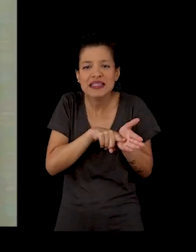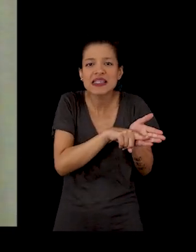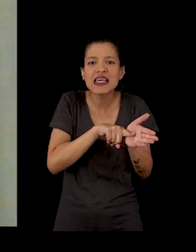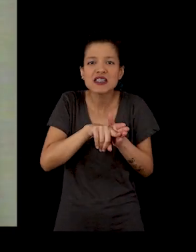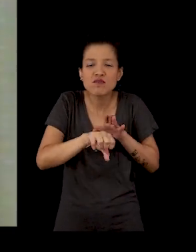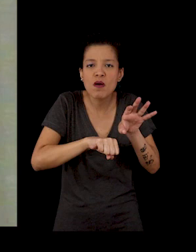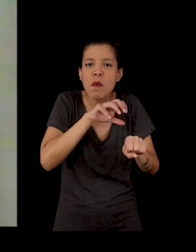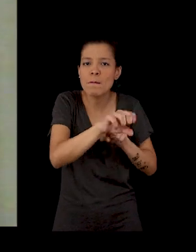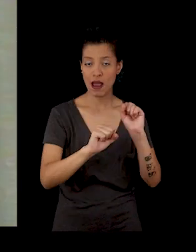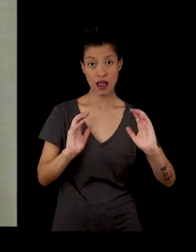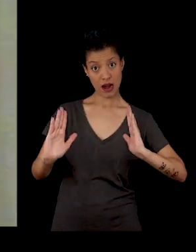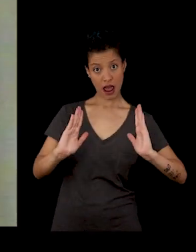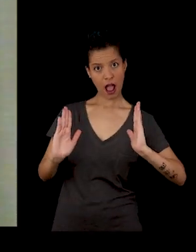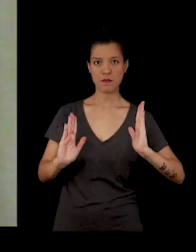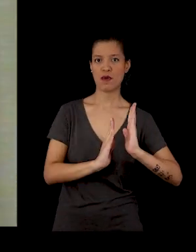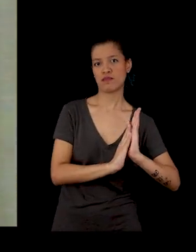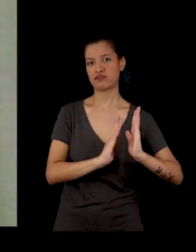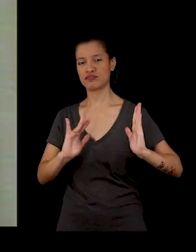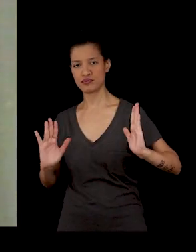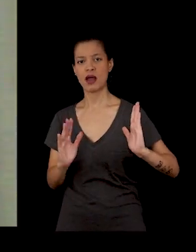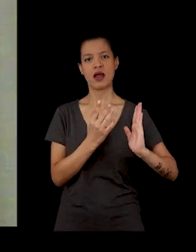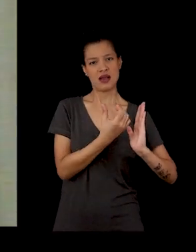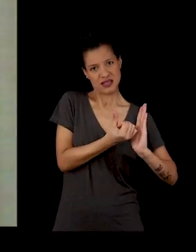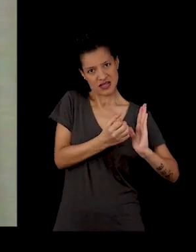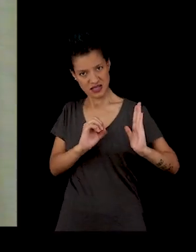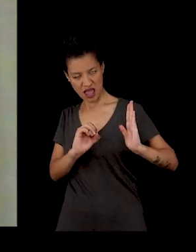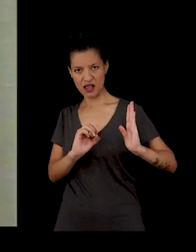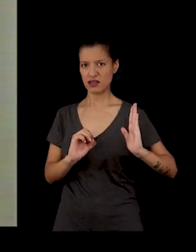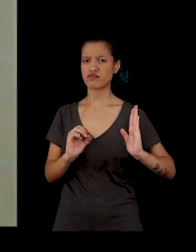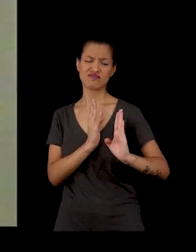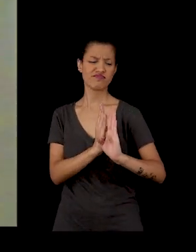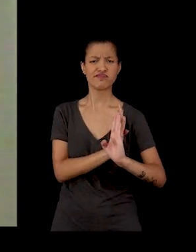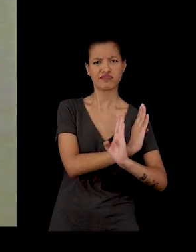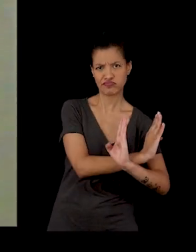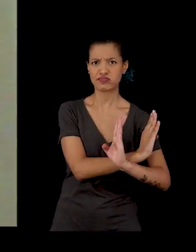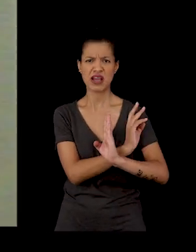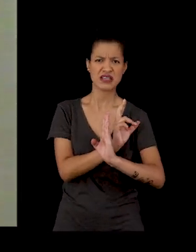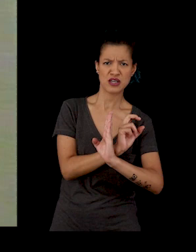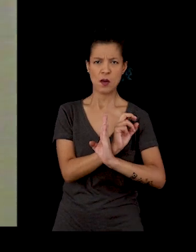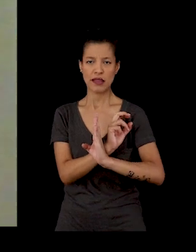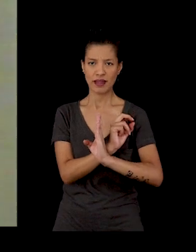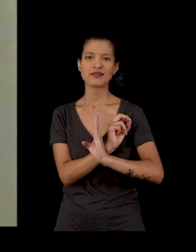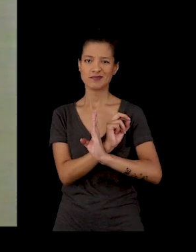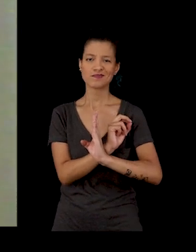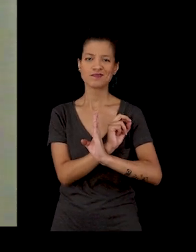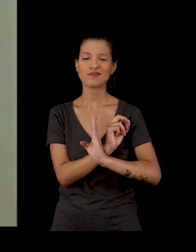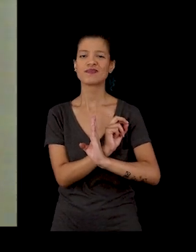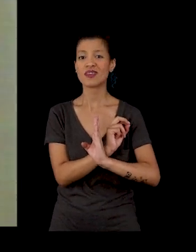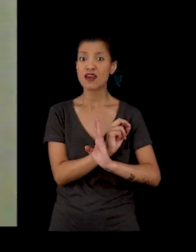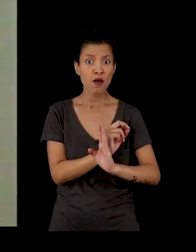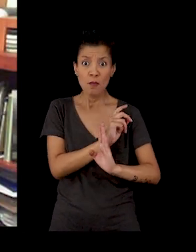dramaturgia brasileira surgida nos anos 60, até anteriormente, no meados dos anos 50,